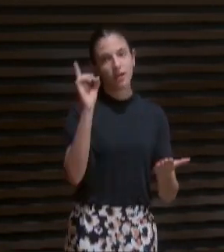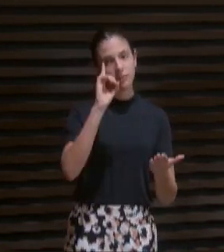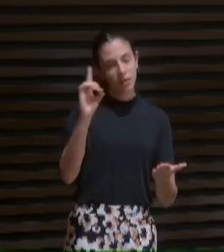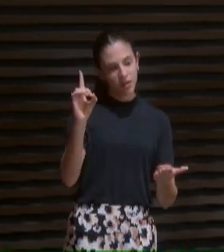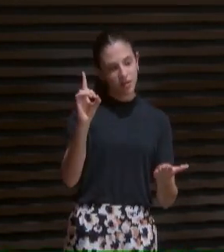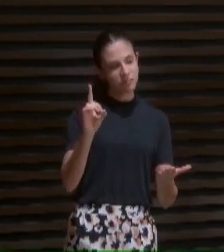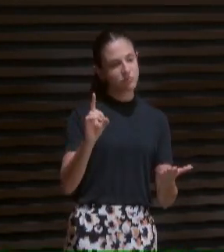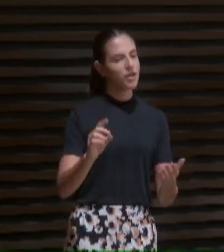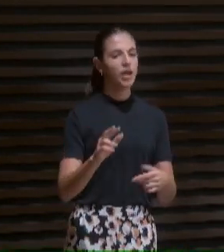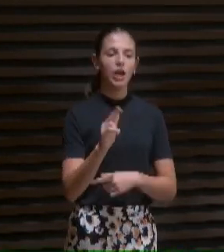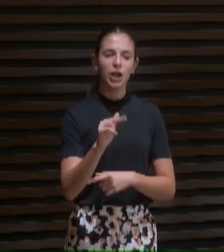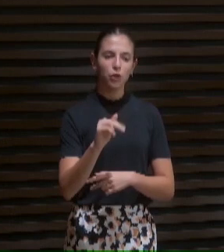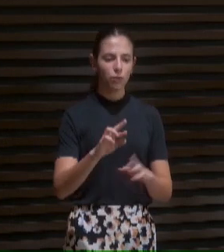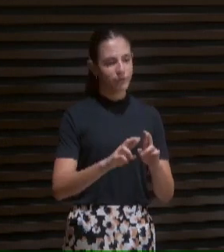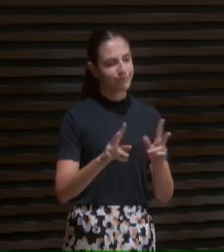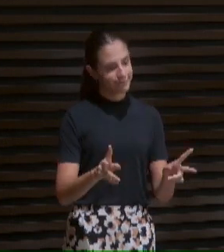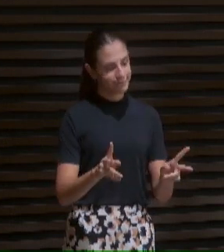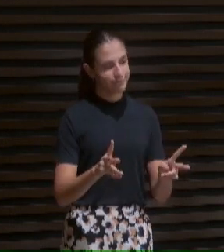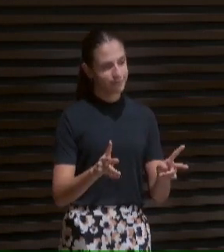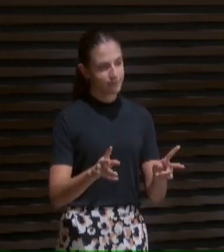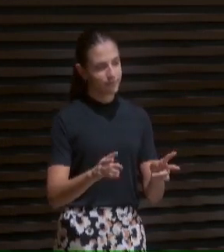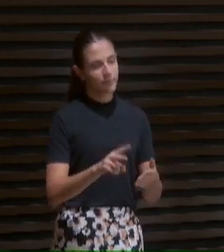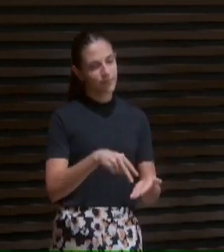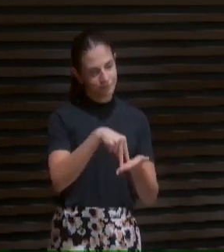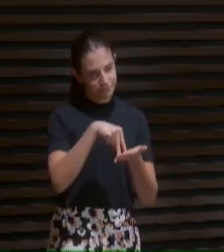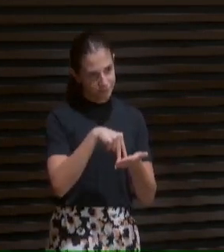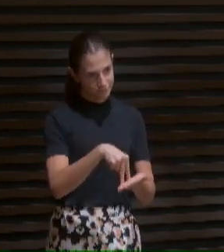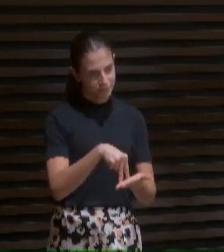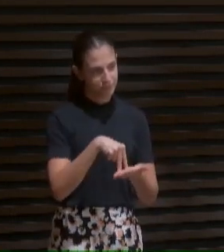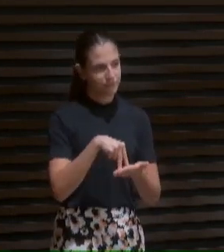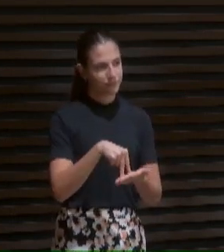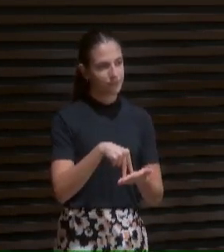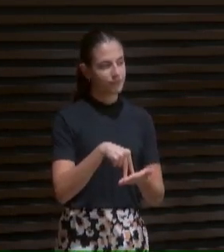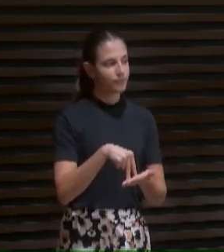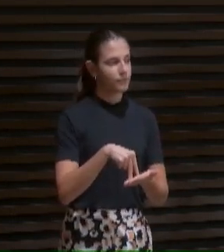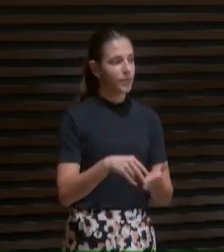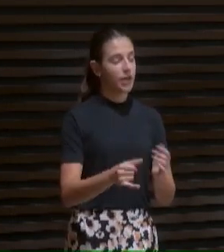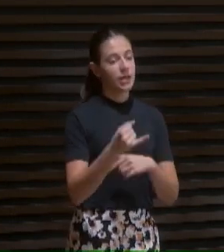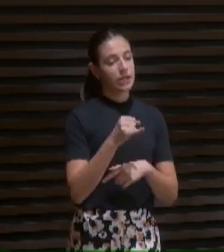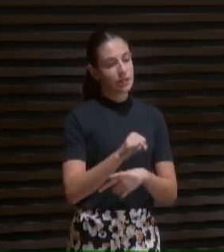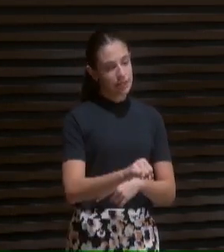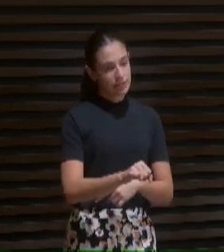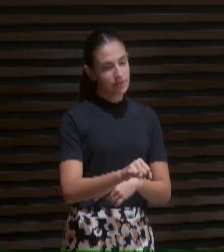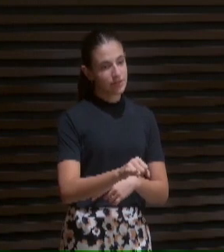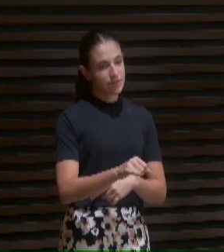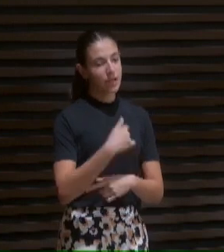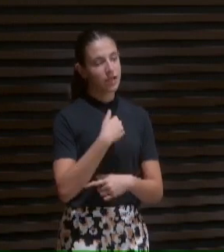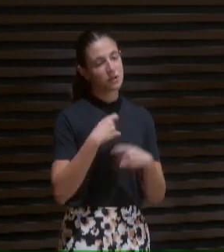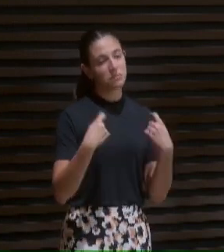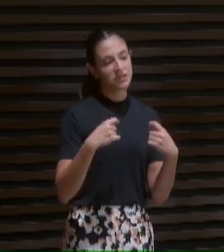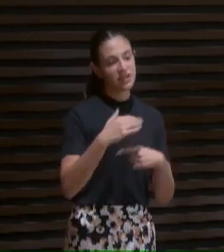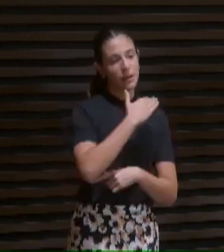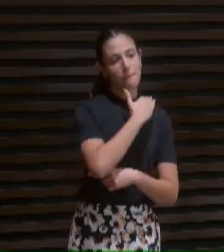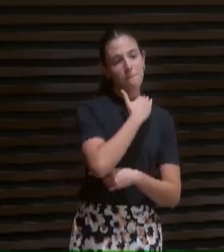muda. Essa fica firme. Se tiver que perder a cabeça como João Batista,